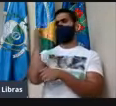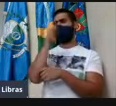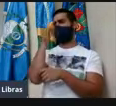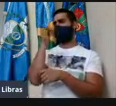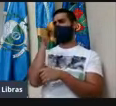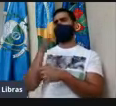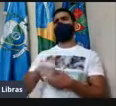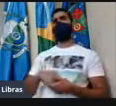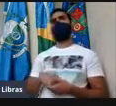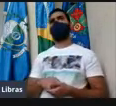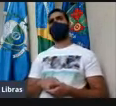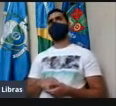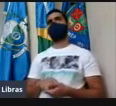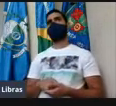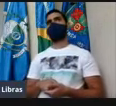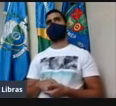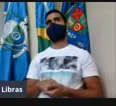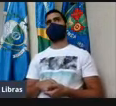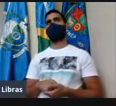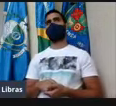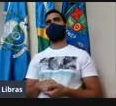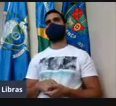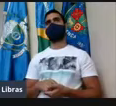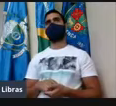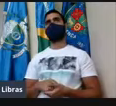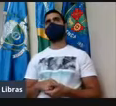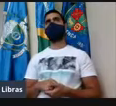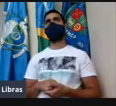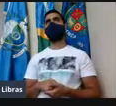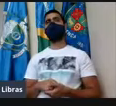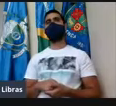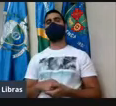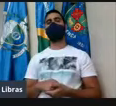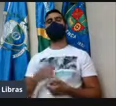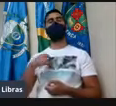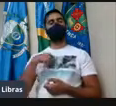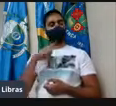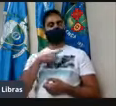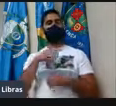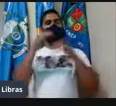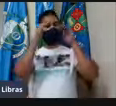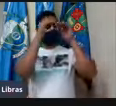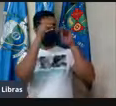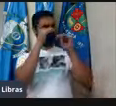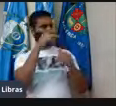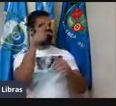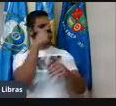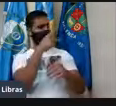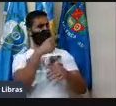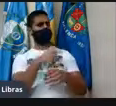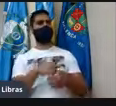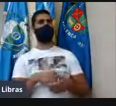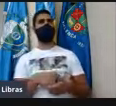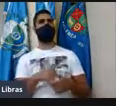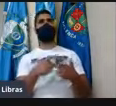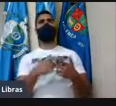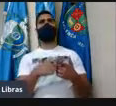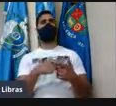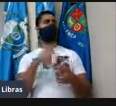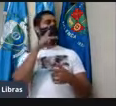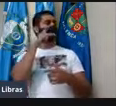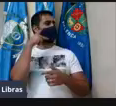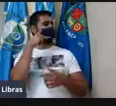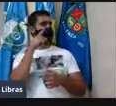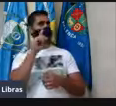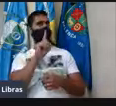vereadora, e repito. Vereadora, deixa eu concluir, por favor. Pois não. Com todo o respeito que a senhora me merece, não pelo fato de ser